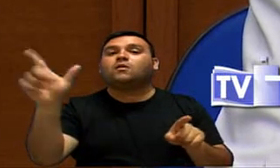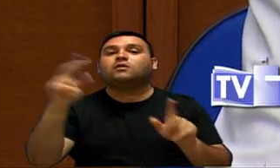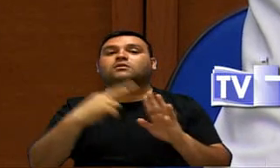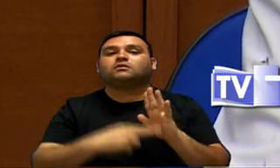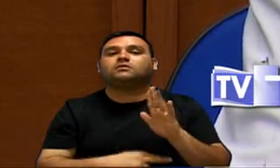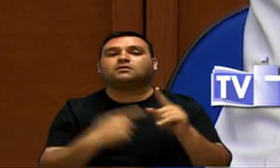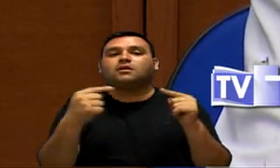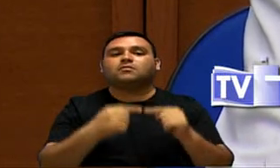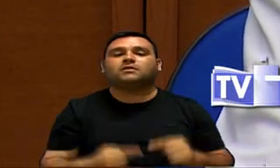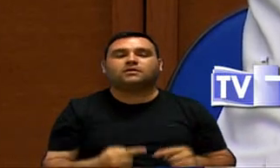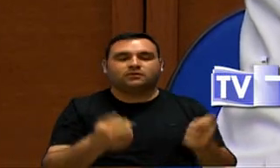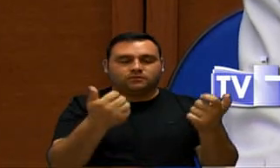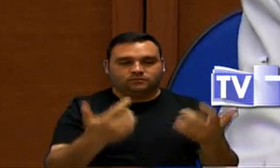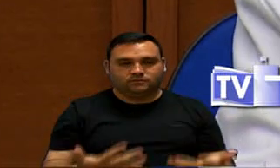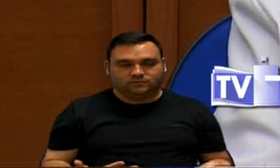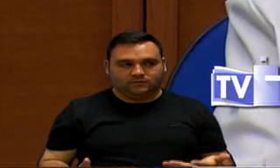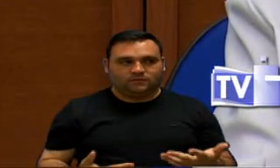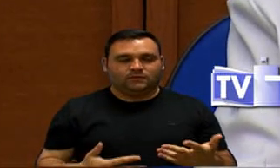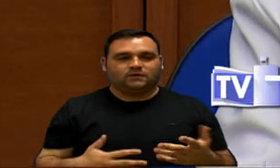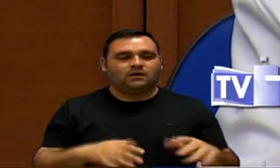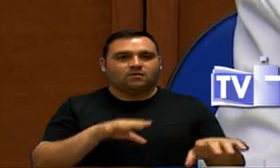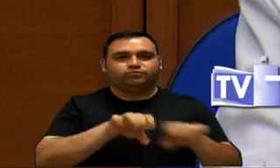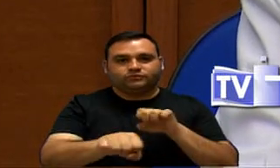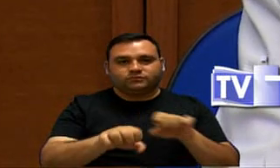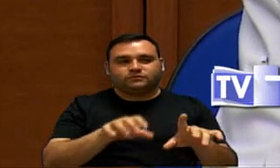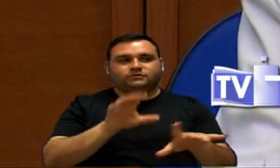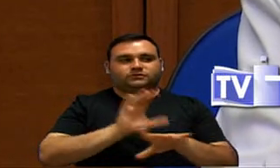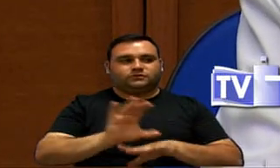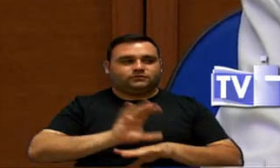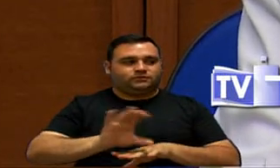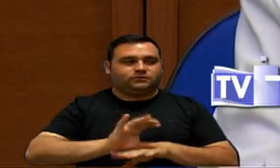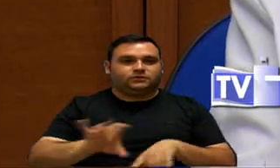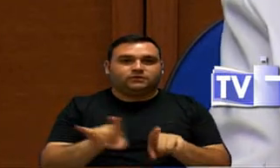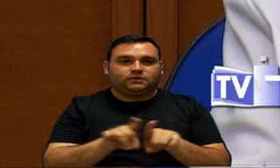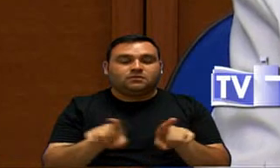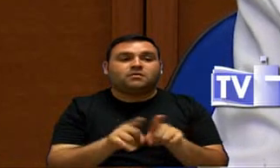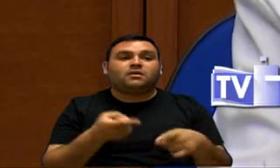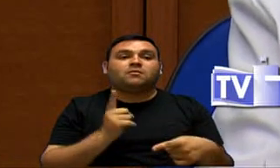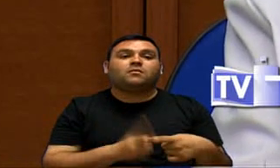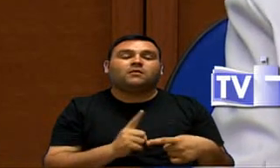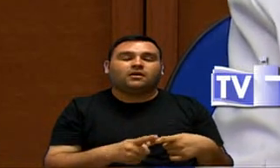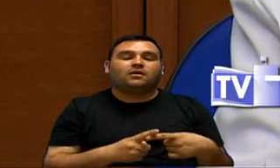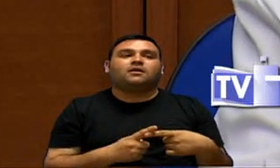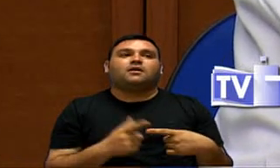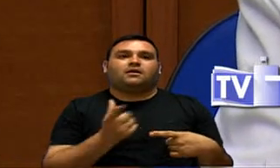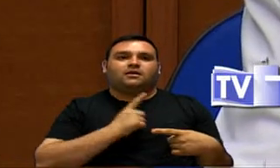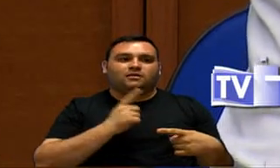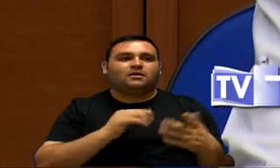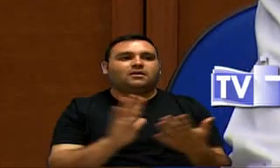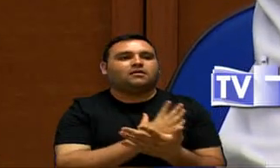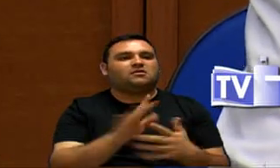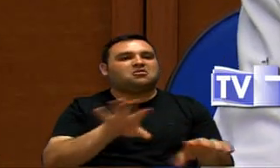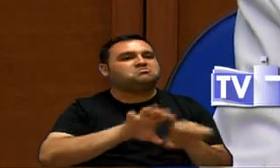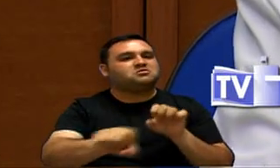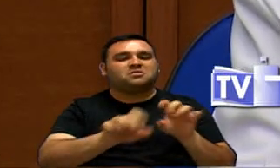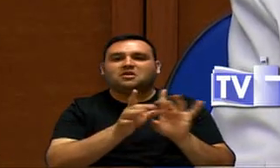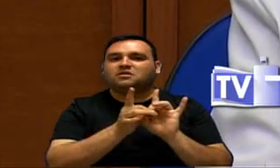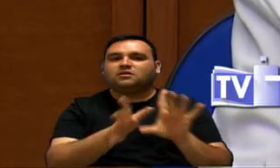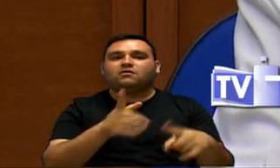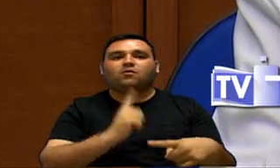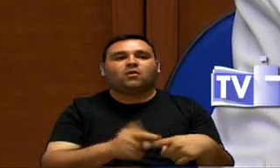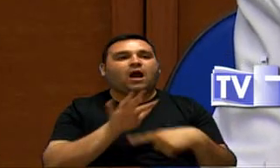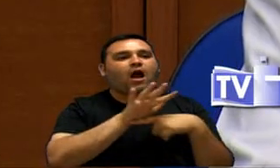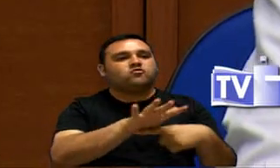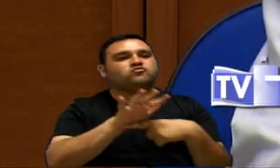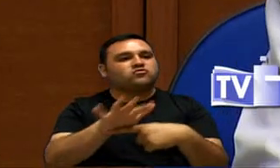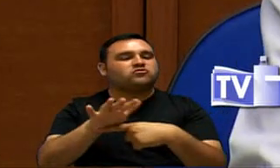da, que você colocou, da formação, se precisar, tem gente aqui formada à disposição para